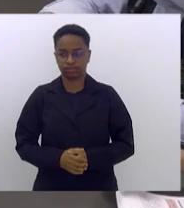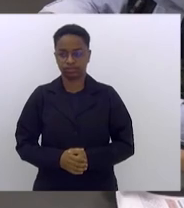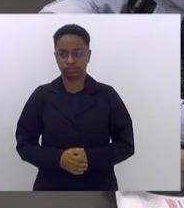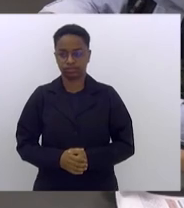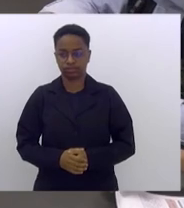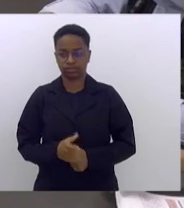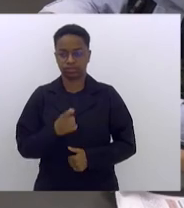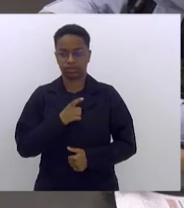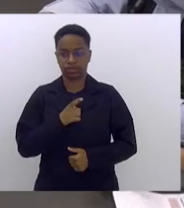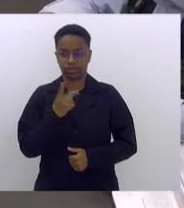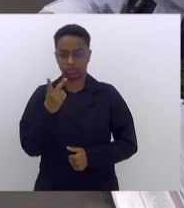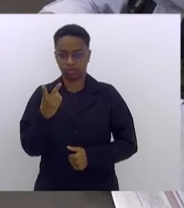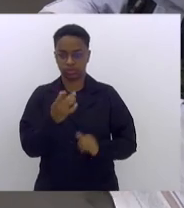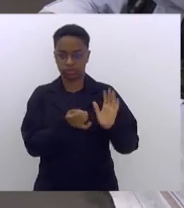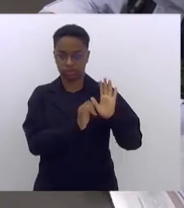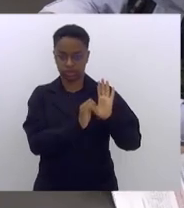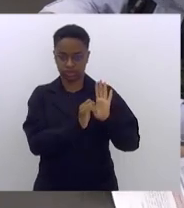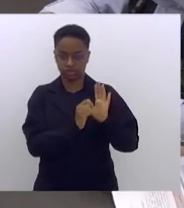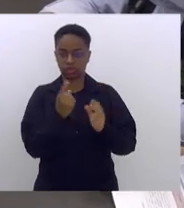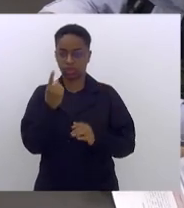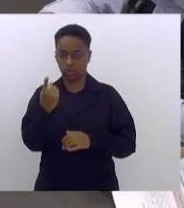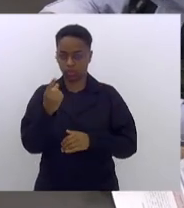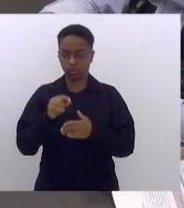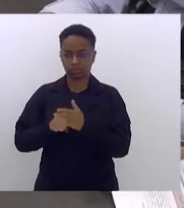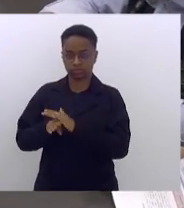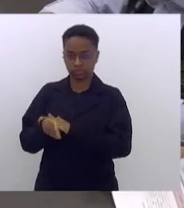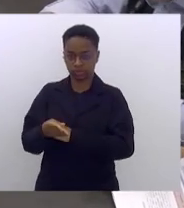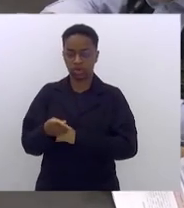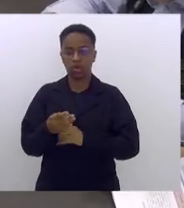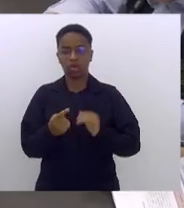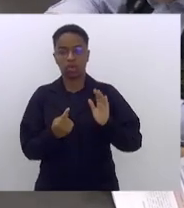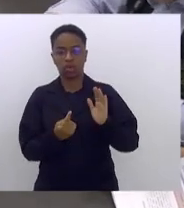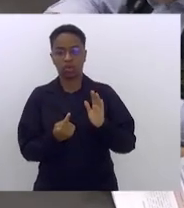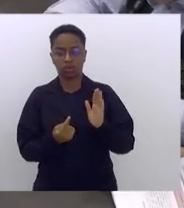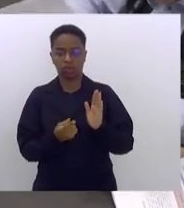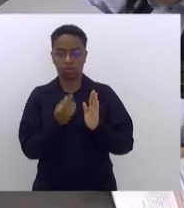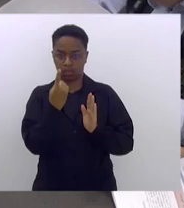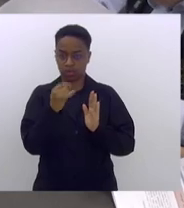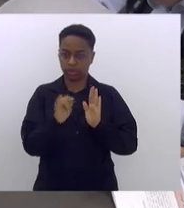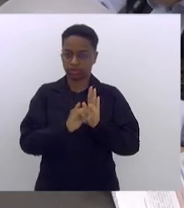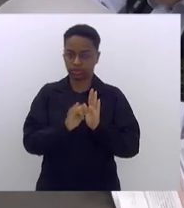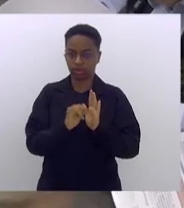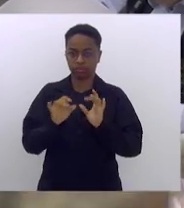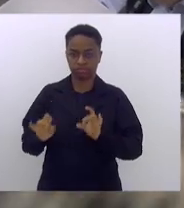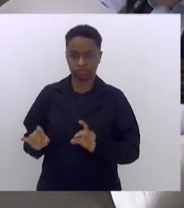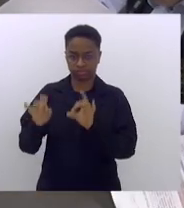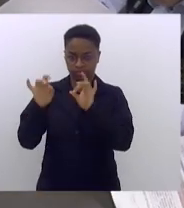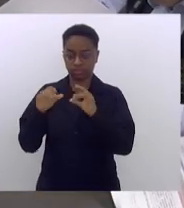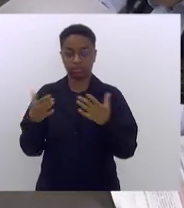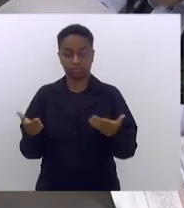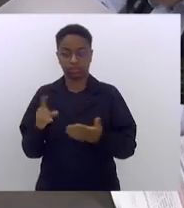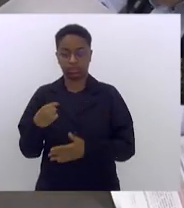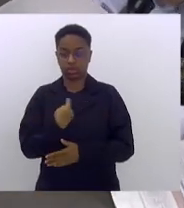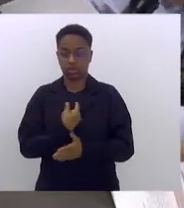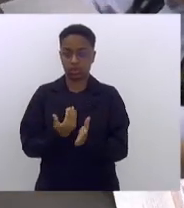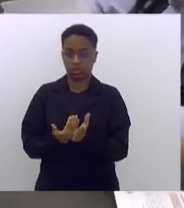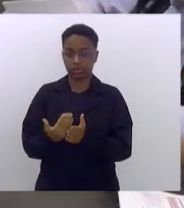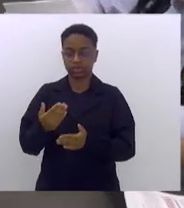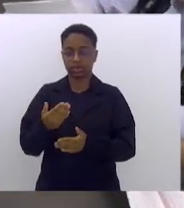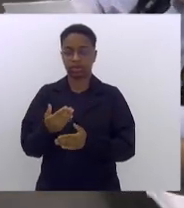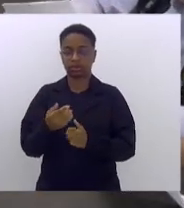são dois editais, uma da extraordinária e uma da ordinária. Então vamos iniciar pela